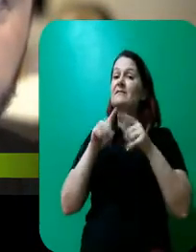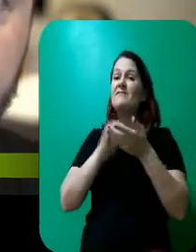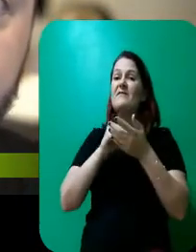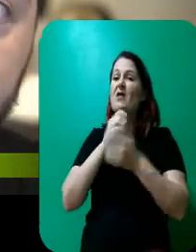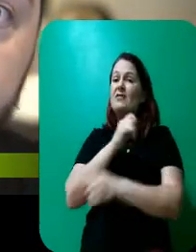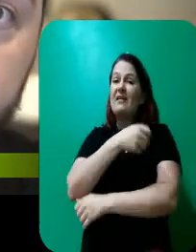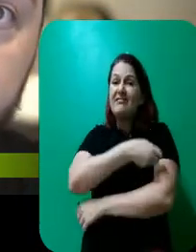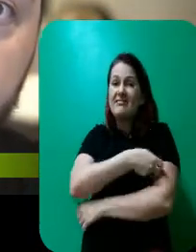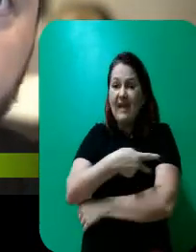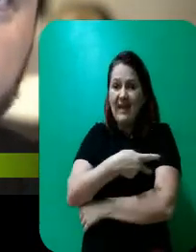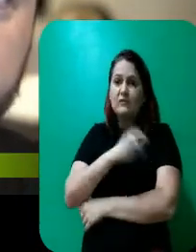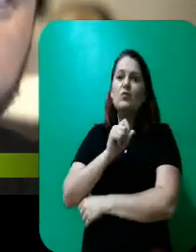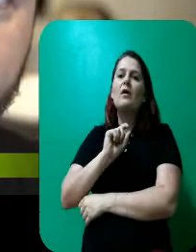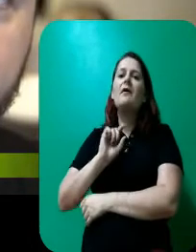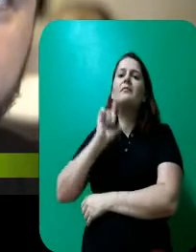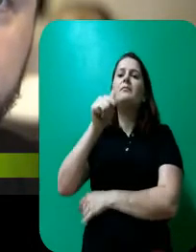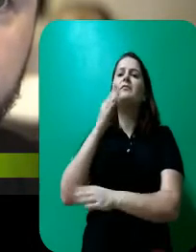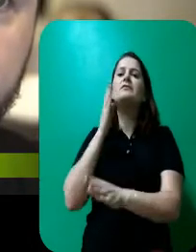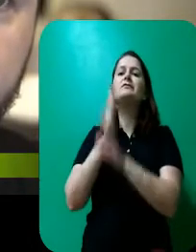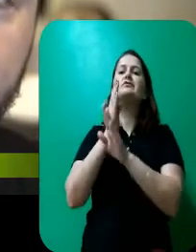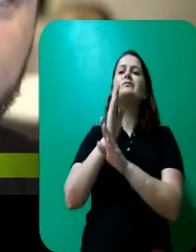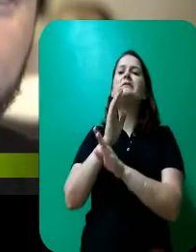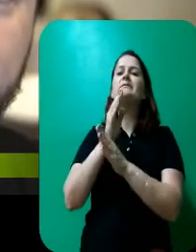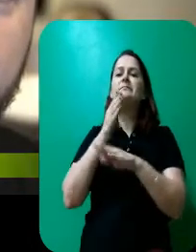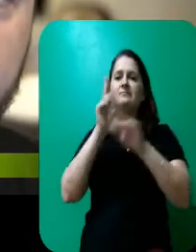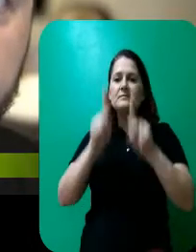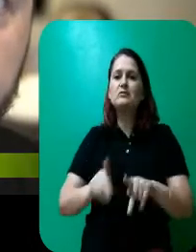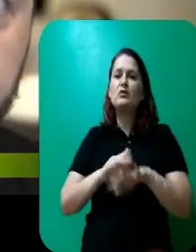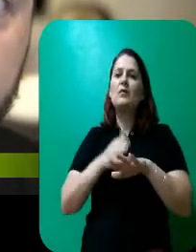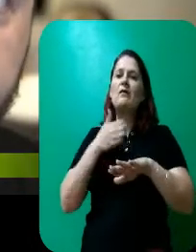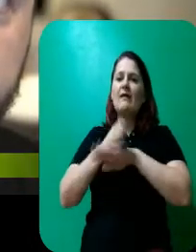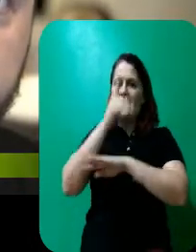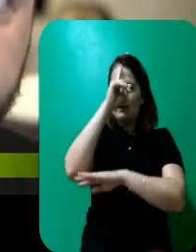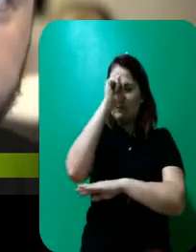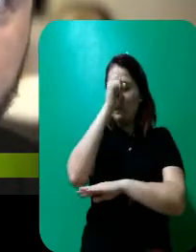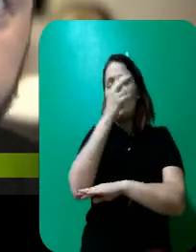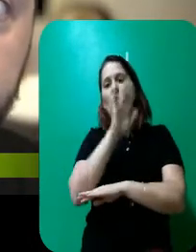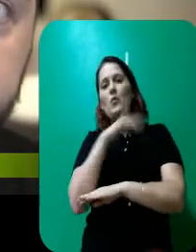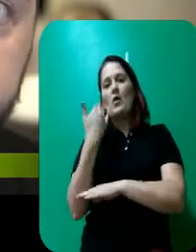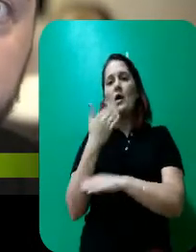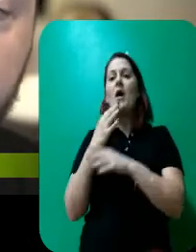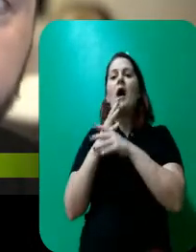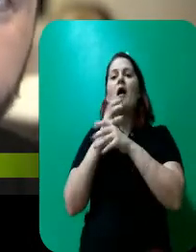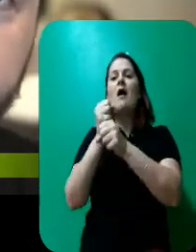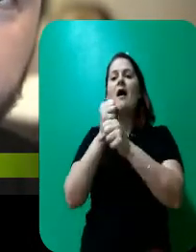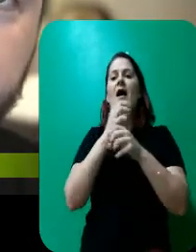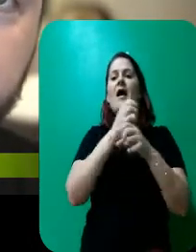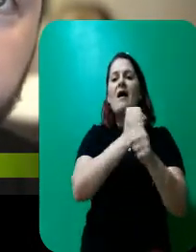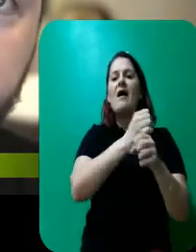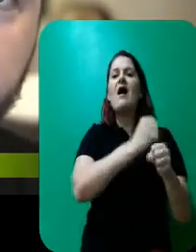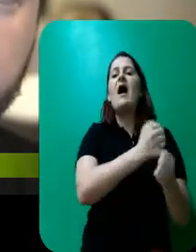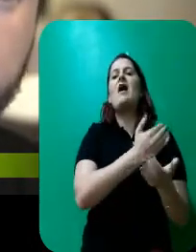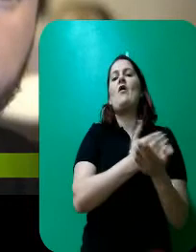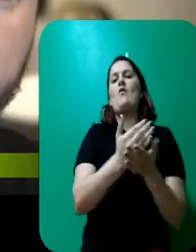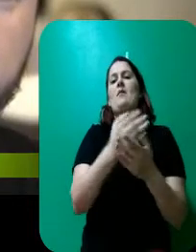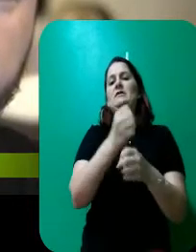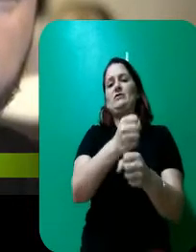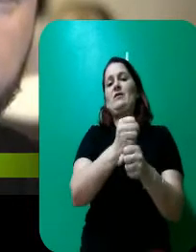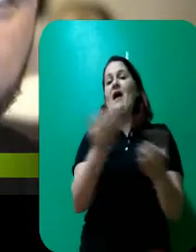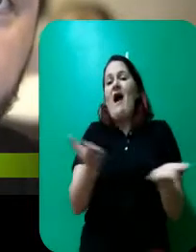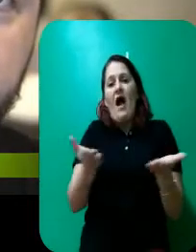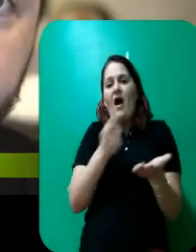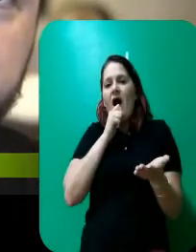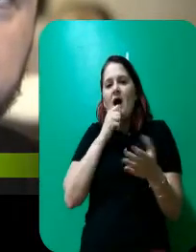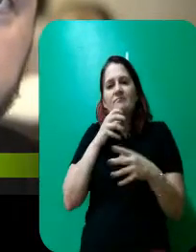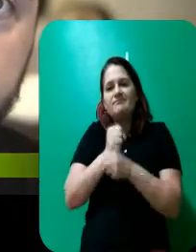ser hospitalizados, quando eles tiverem que ser enterrados, porque as pessoas começaram a morrer. Aí a gente vai ter o tamanho